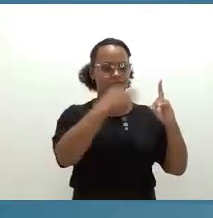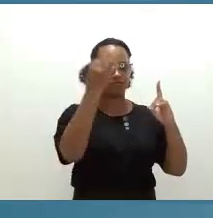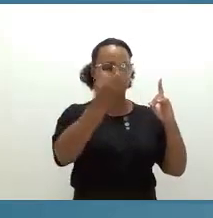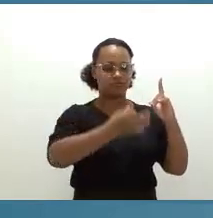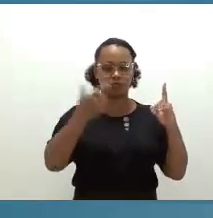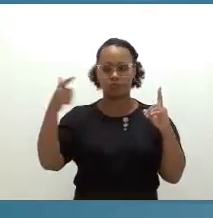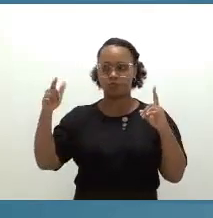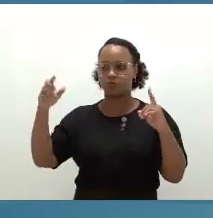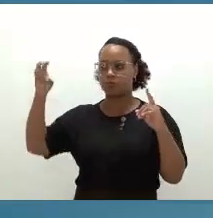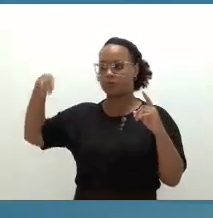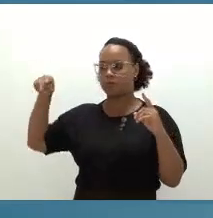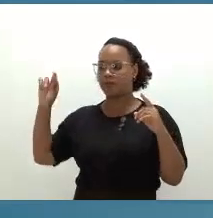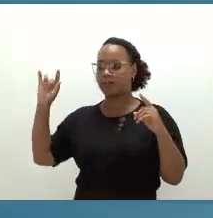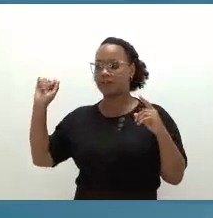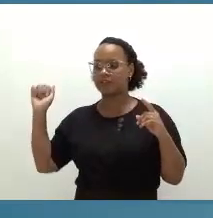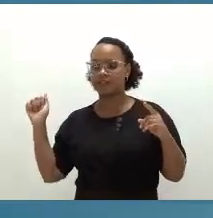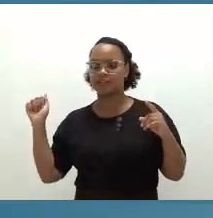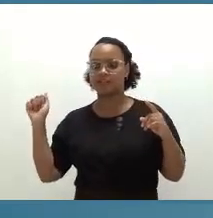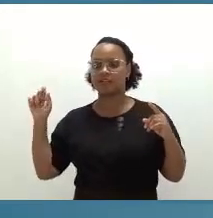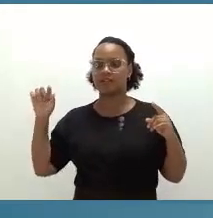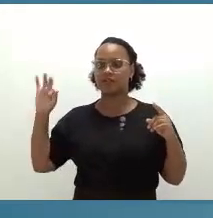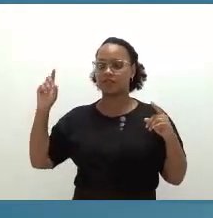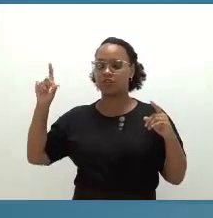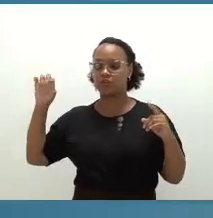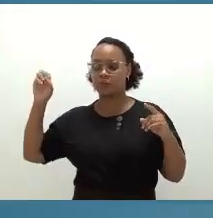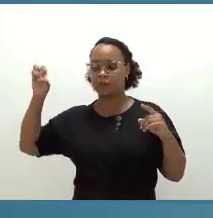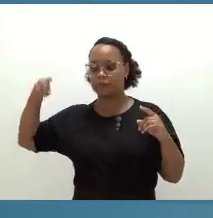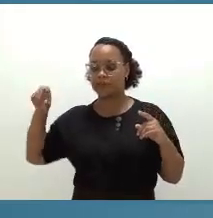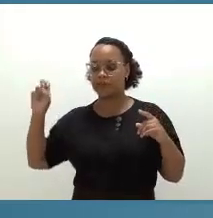Desembargadora Maria Filomena de Almeida Buarque.